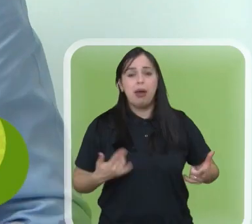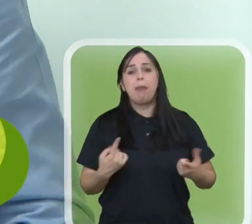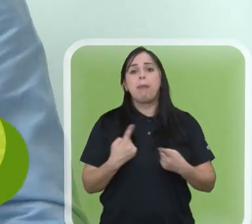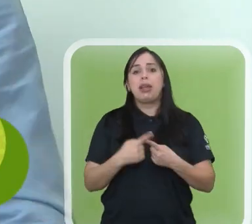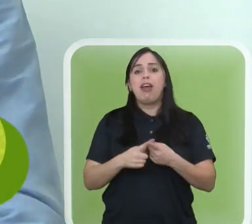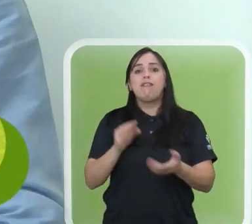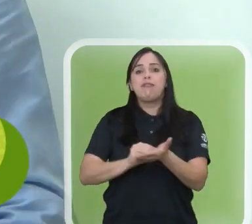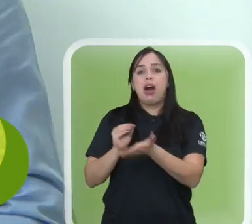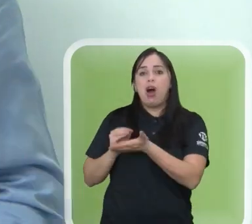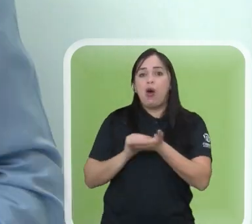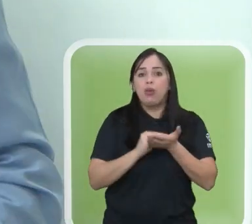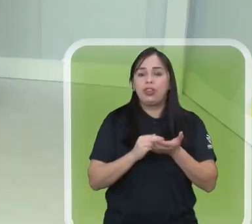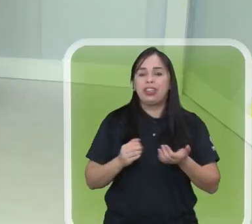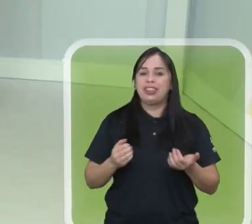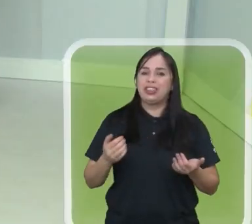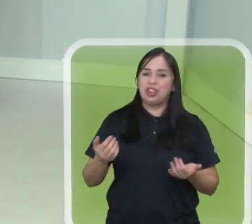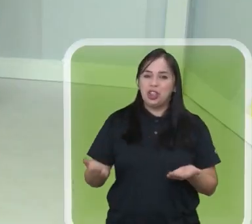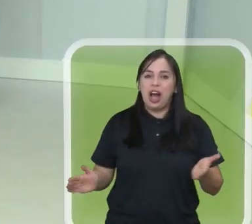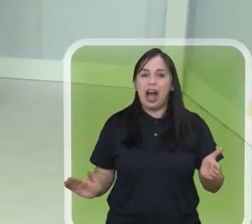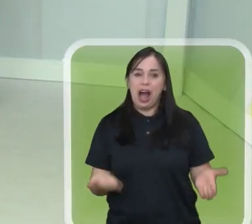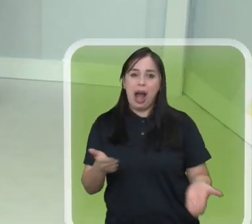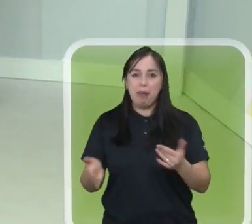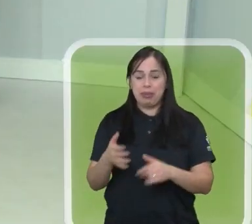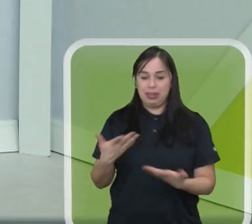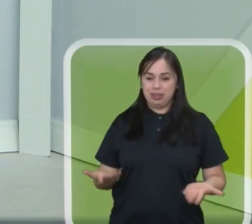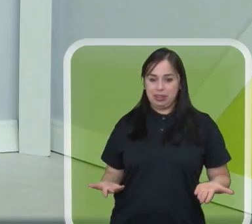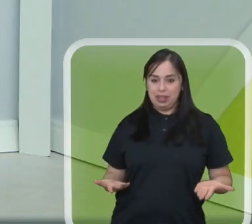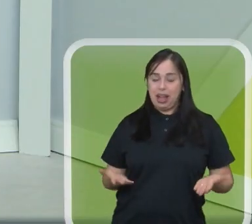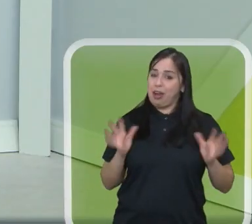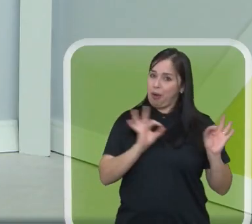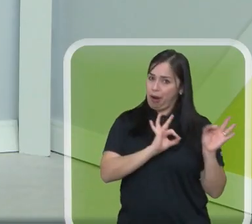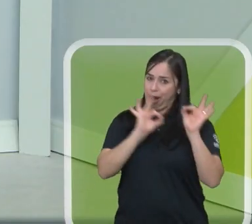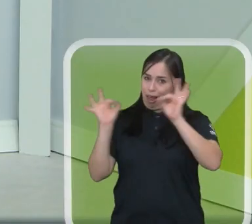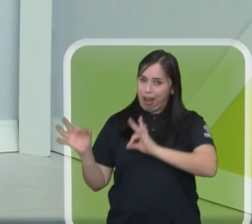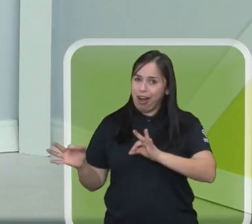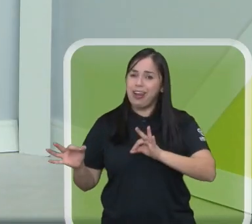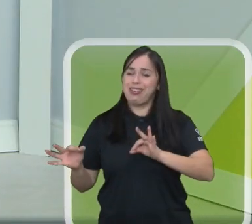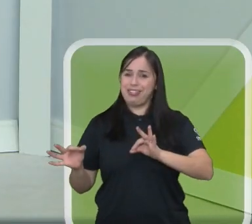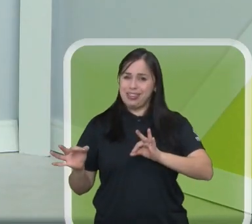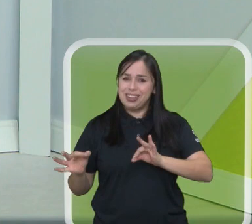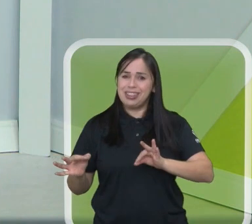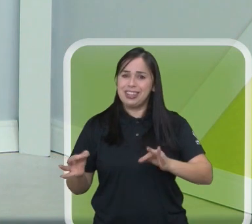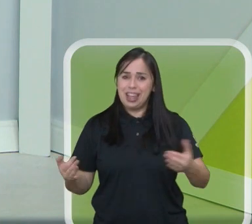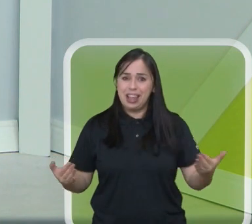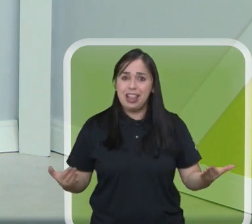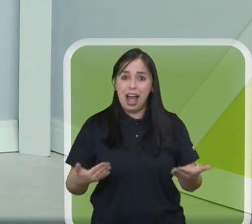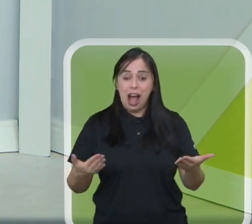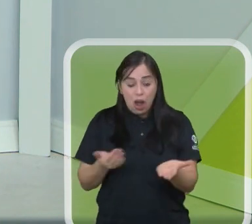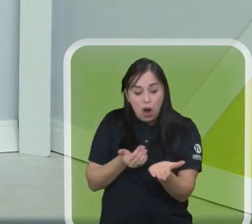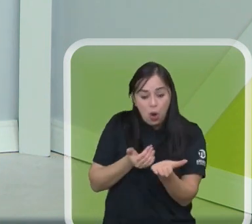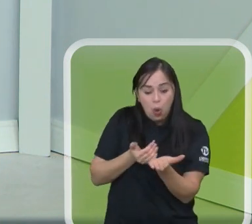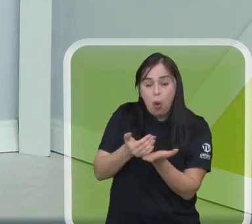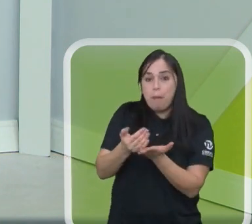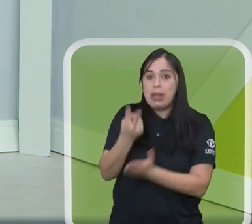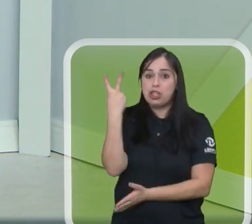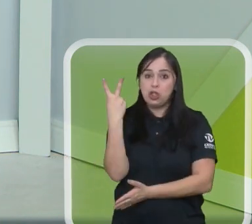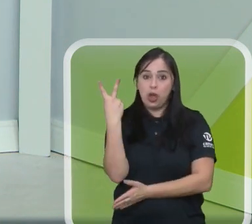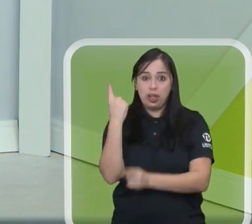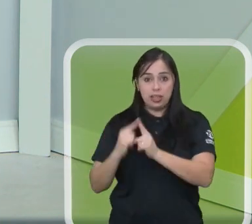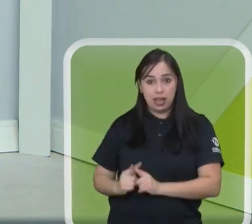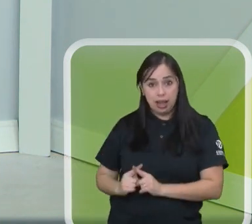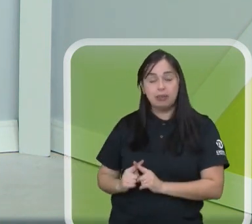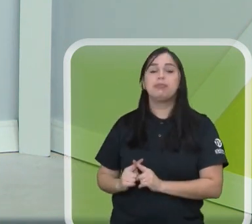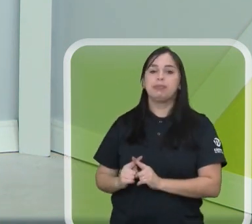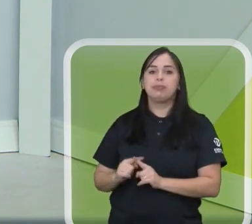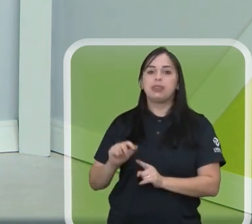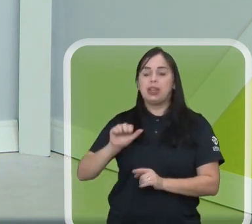José. É, uma situação complicada. Vamos fazer o seguinte, vamos continuar vendo a campanha do São José agora no início da segunda fase da